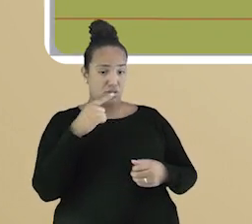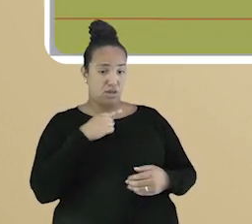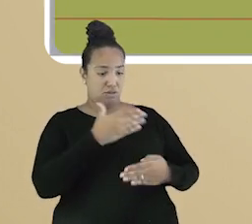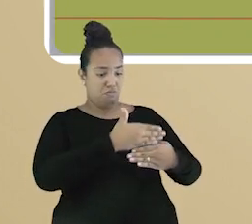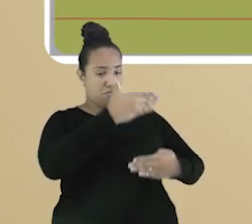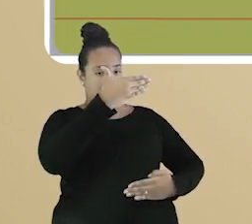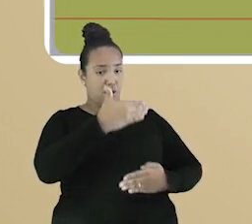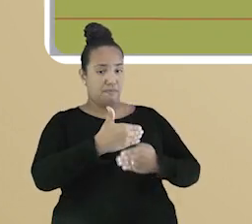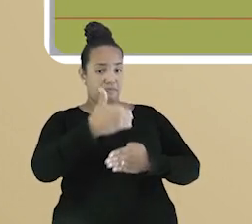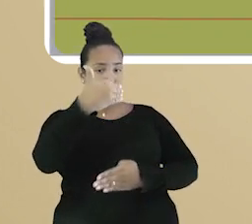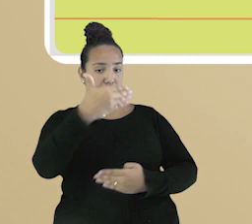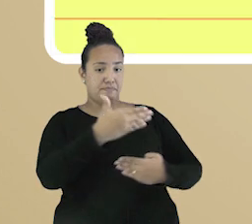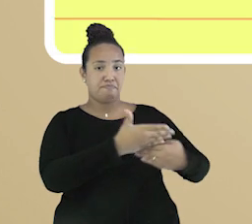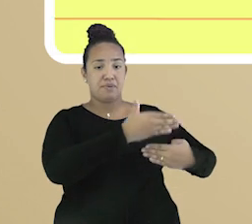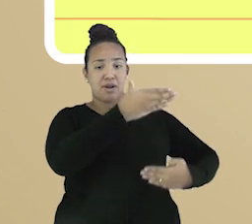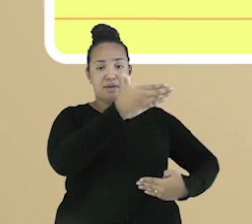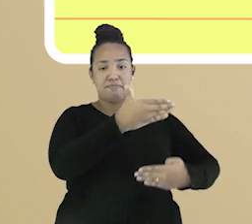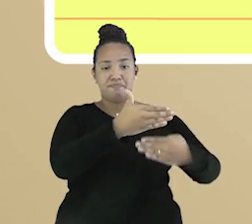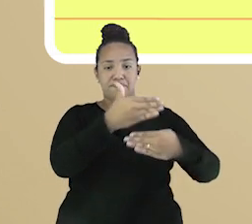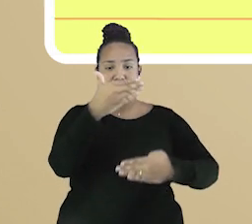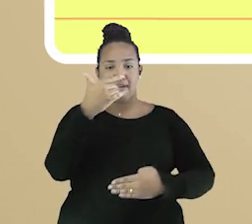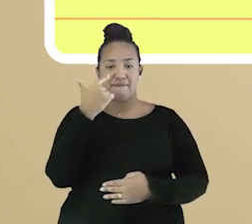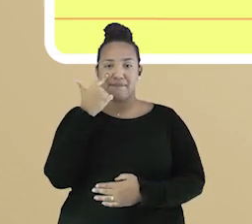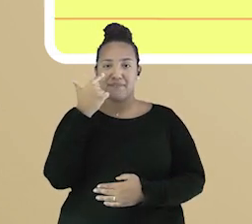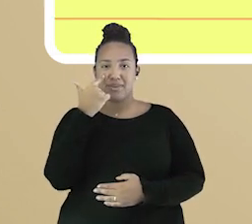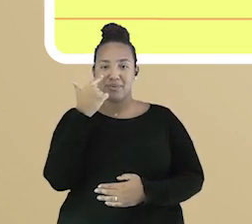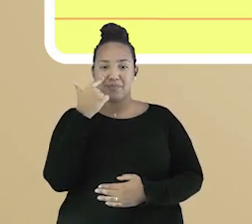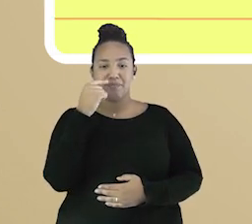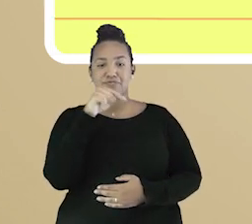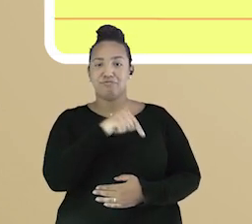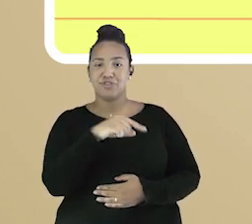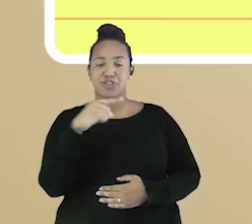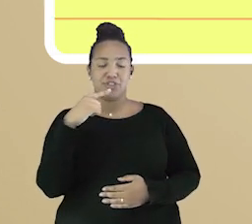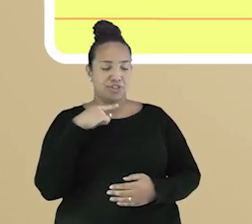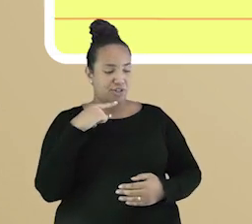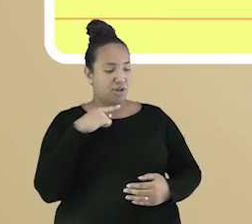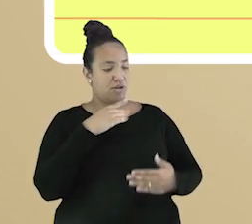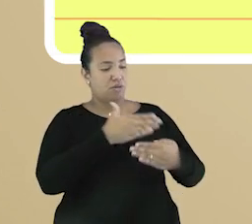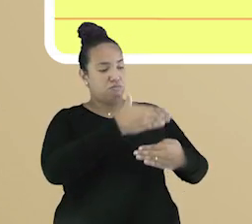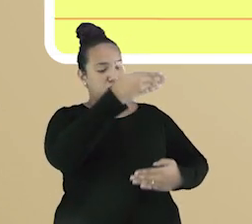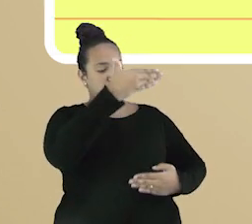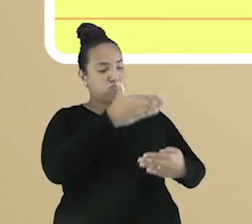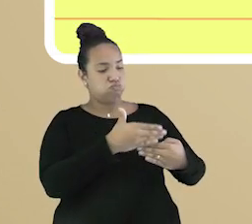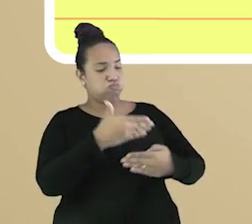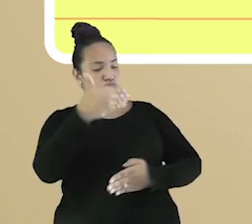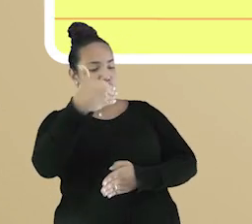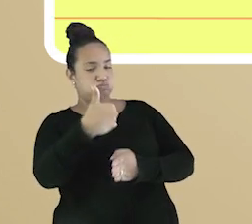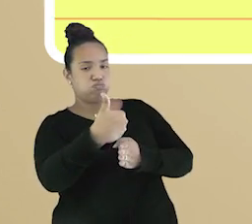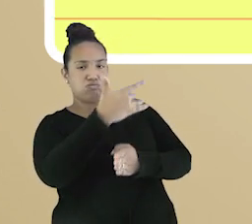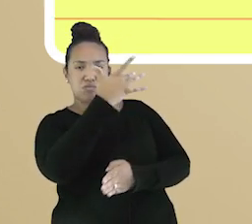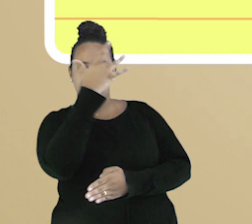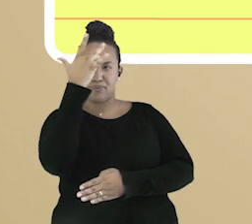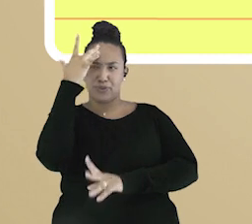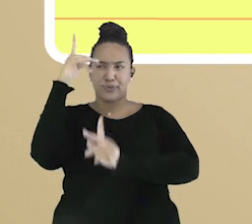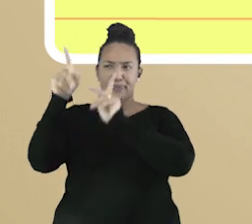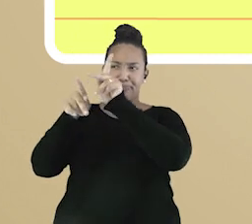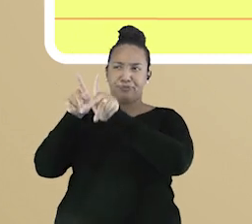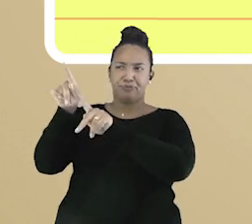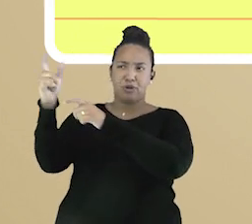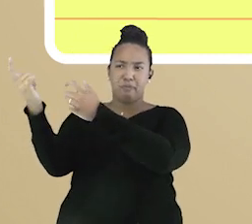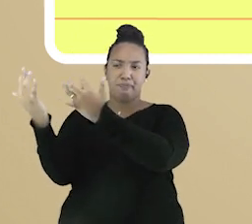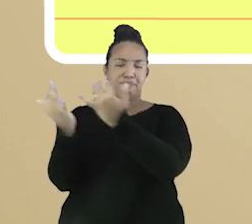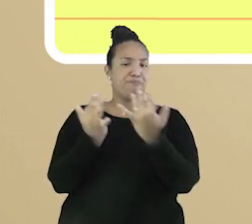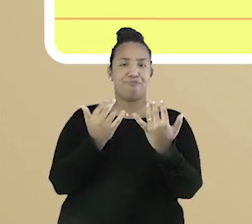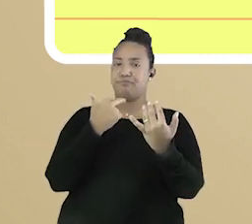muros. Vimos então que as cidades se cercaram, construindo grandes muralhas para se protegerem das possíveis invasões